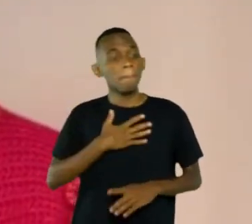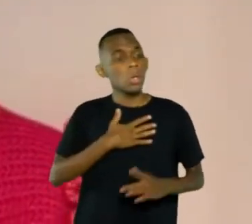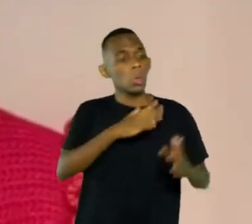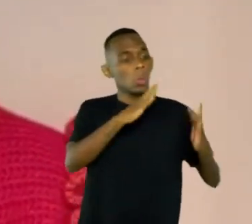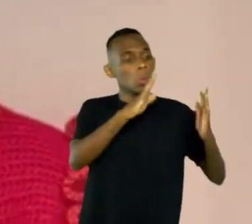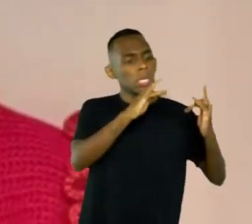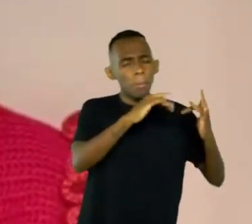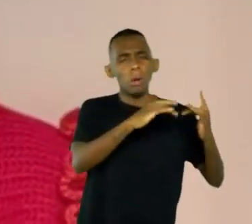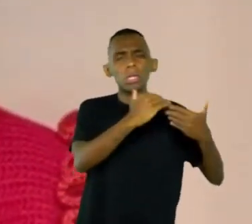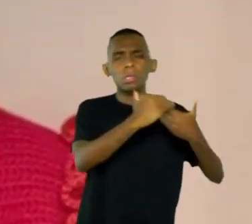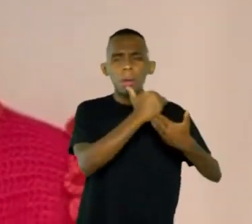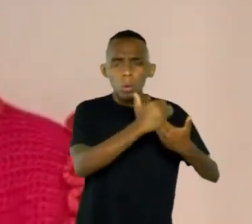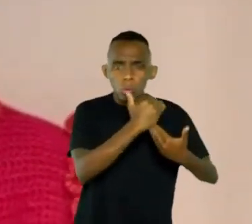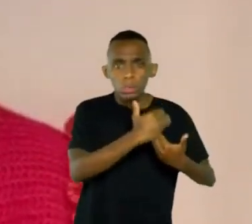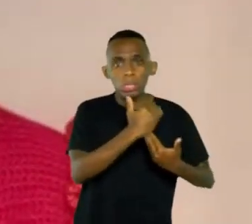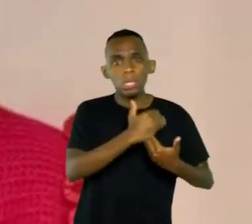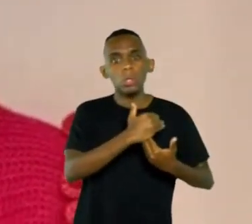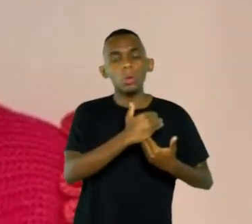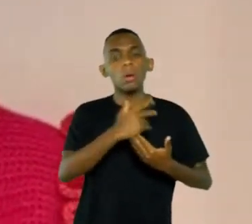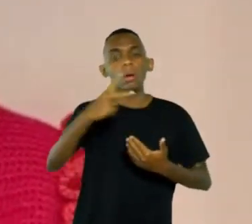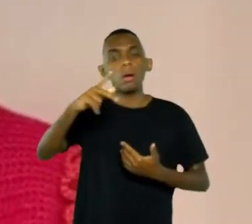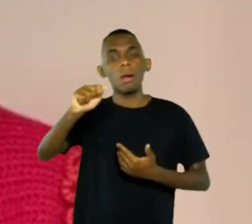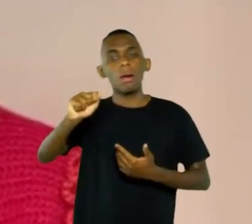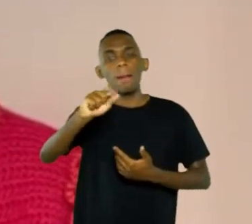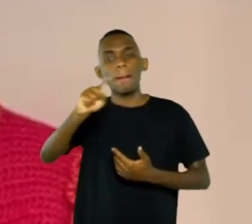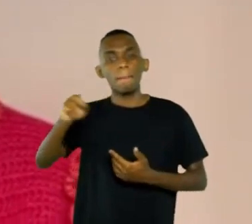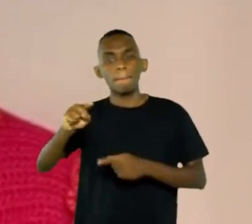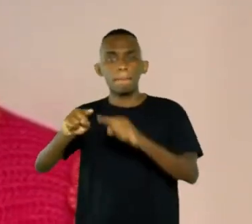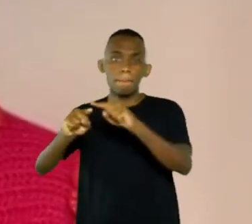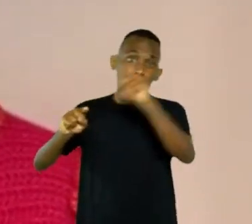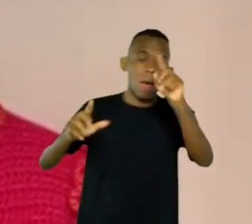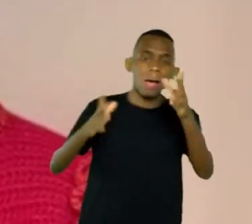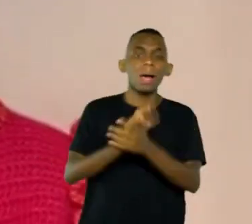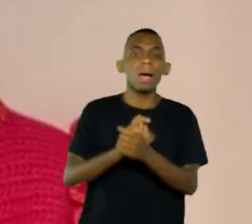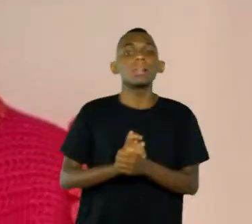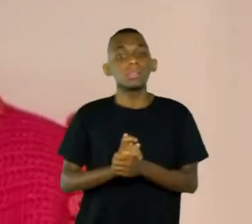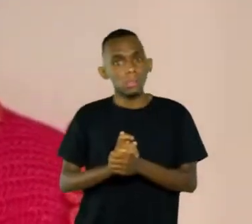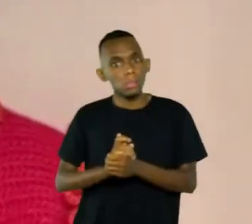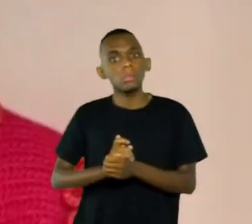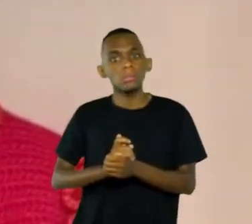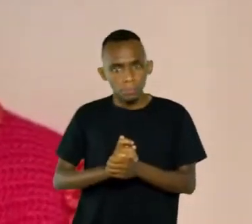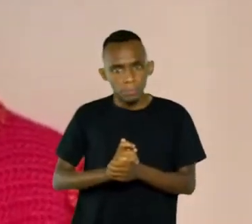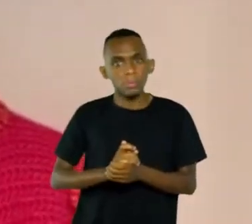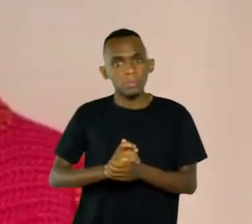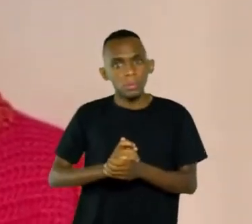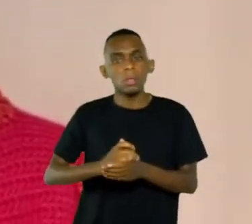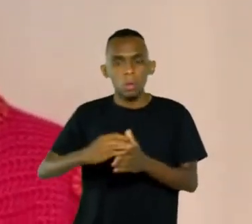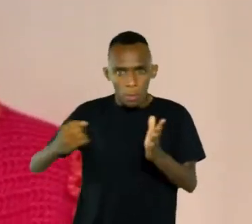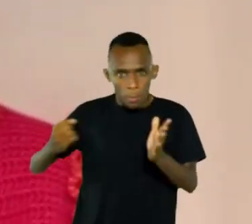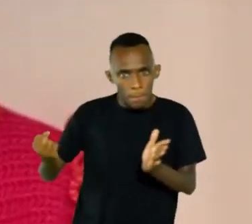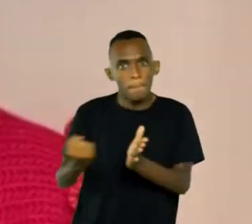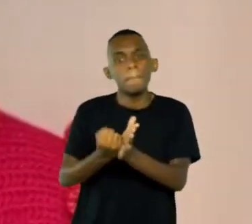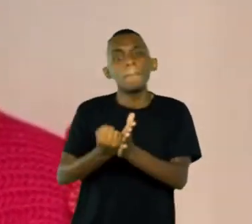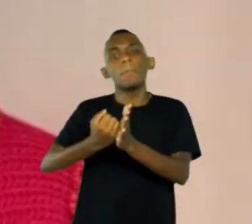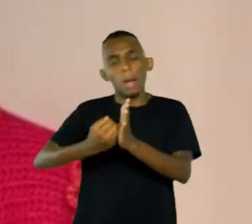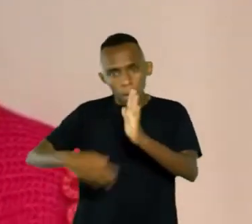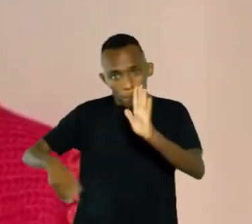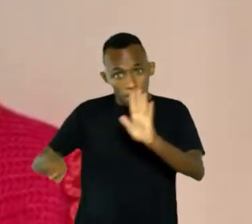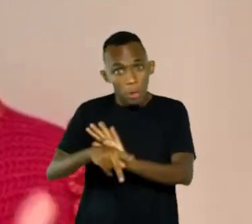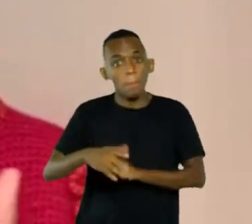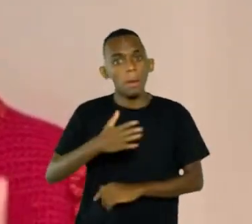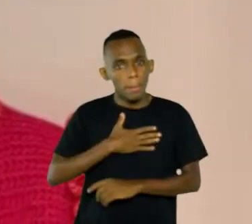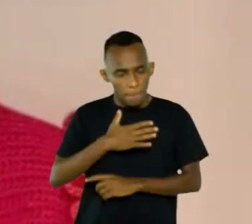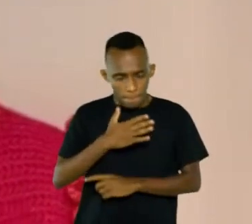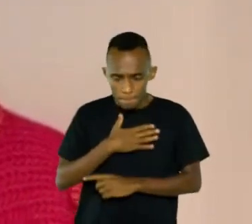eu, de fato, adotei o Paz. Eu coloquei ele no meu nome, no cartório mesmo. Ele faz parte do meu nome, não como sobrenome,